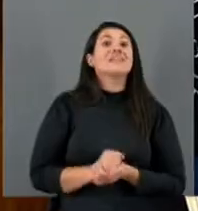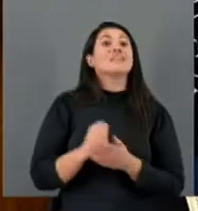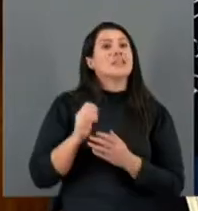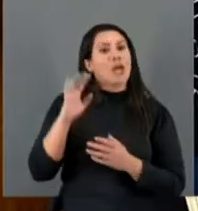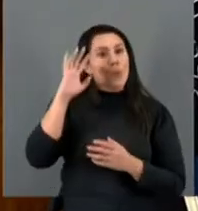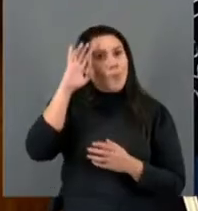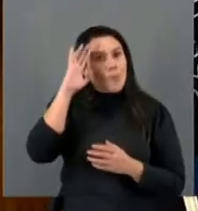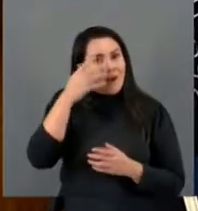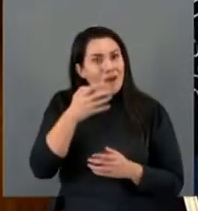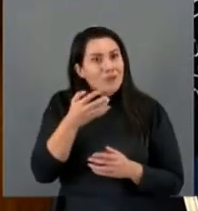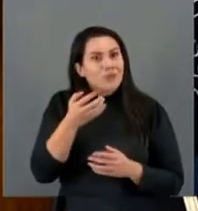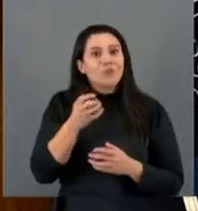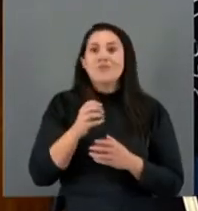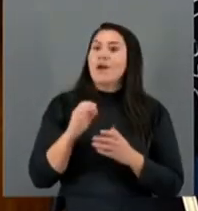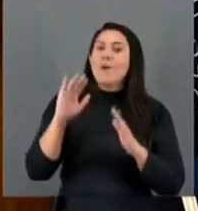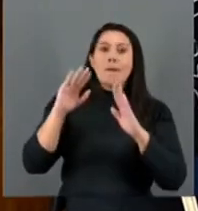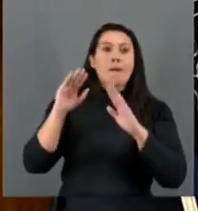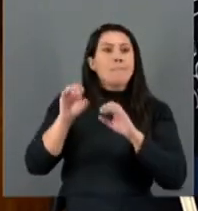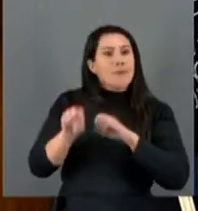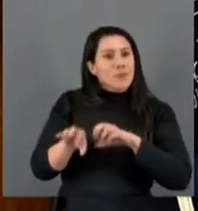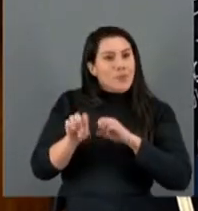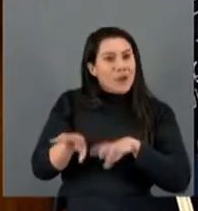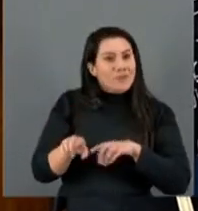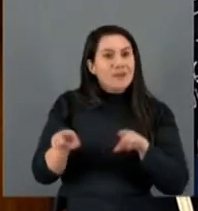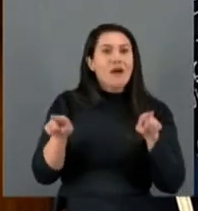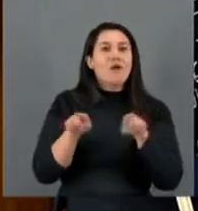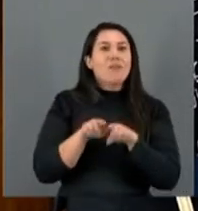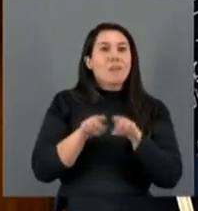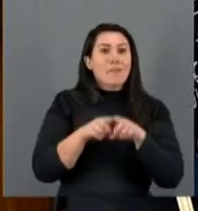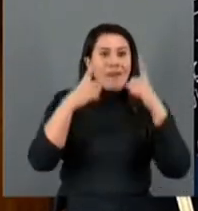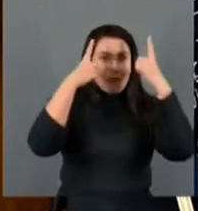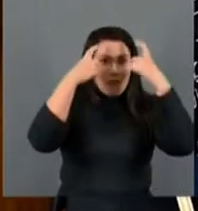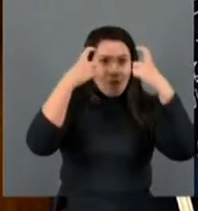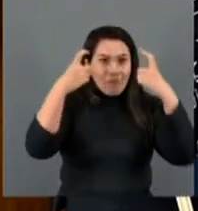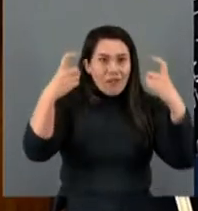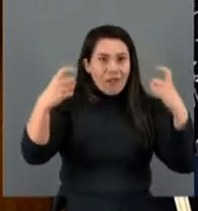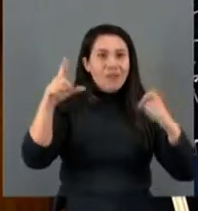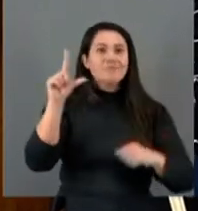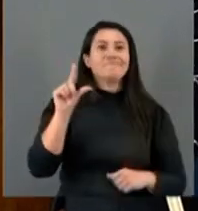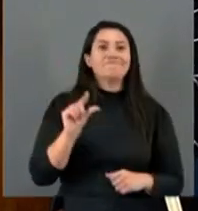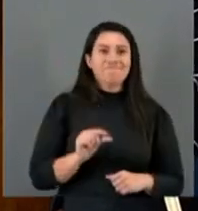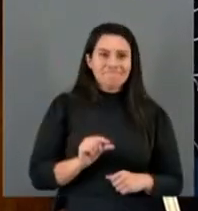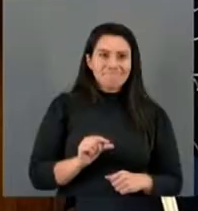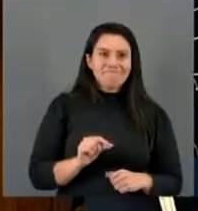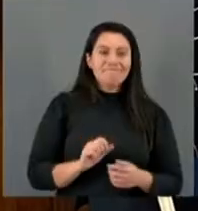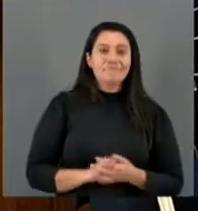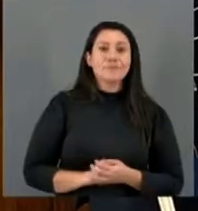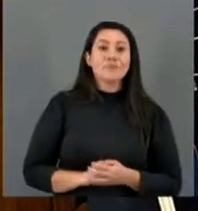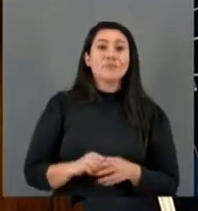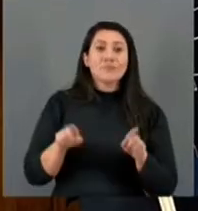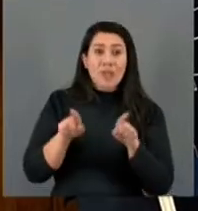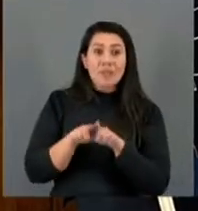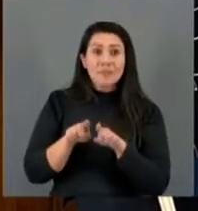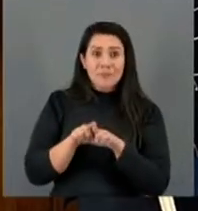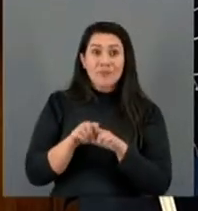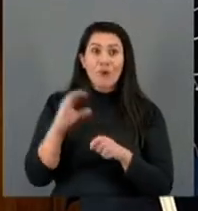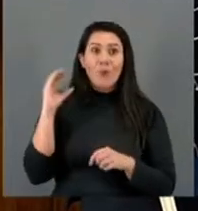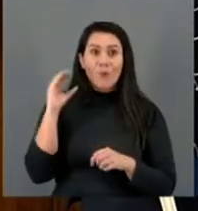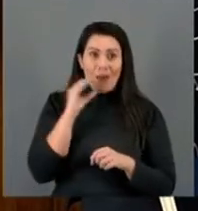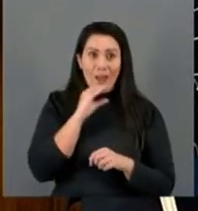uma solução para diminuir a violência. Vou concluir com mais alguns 2 dados, presidente, com a sua